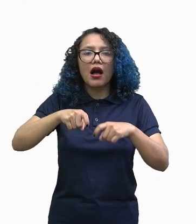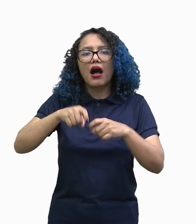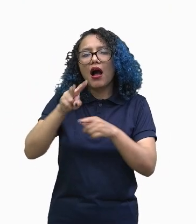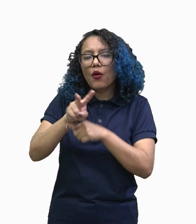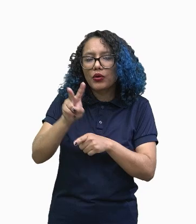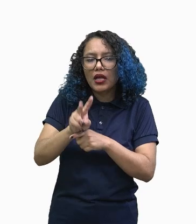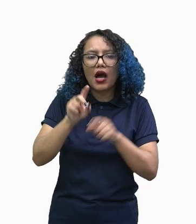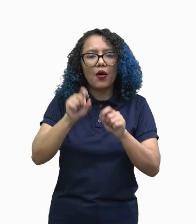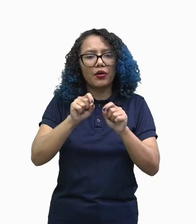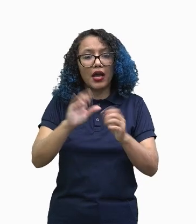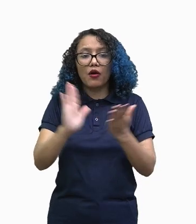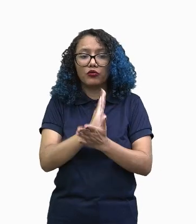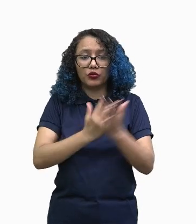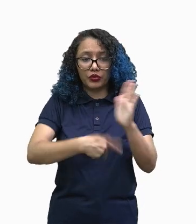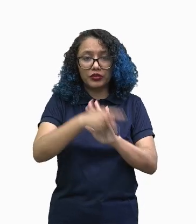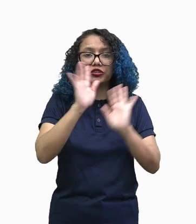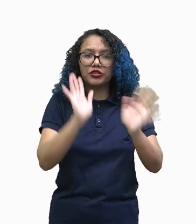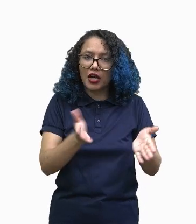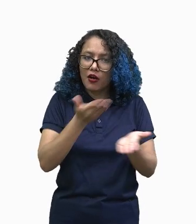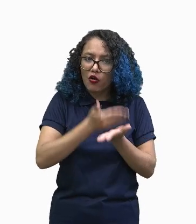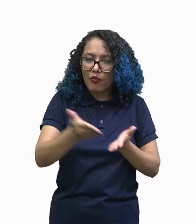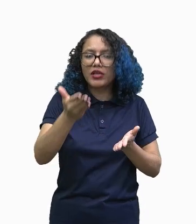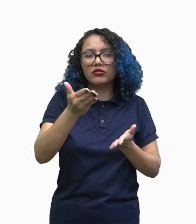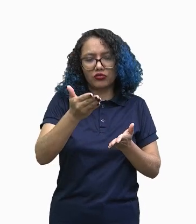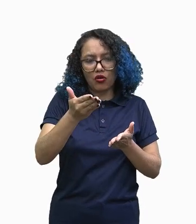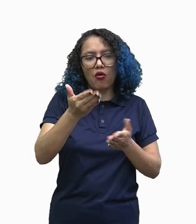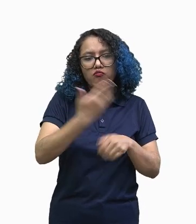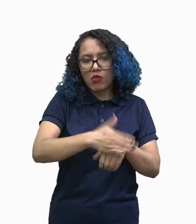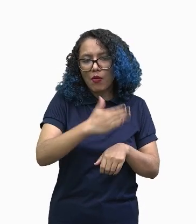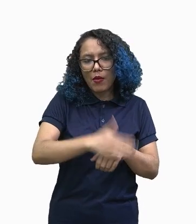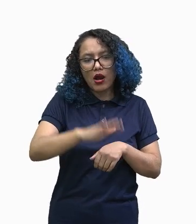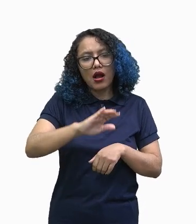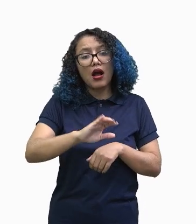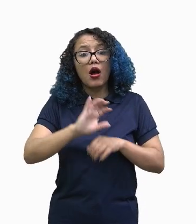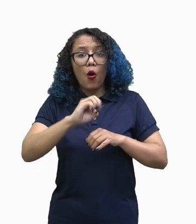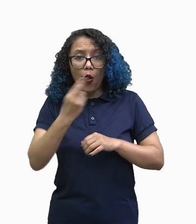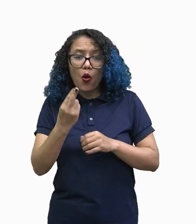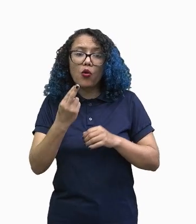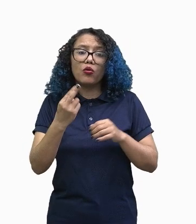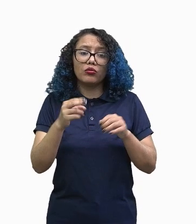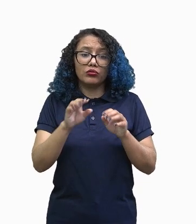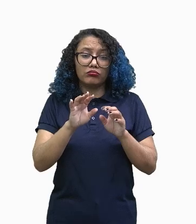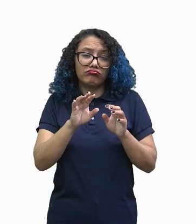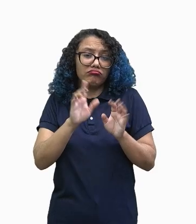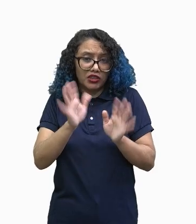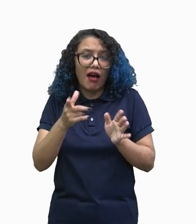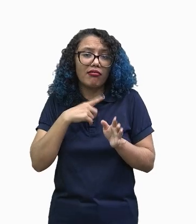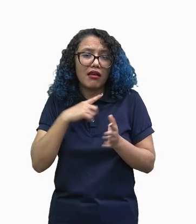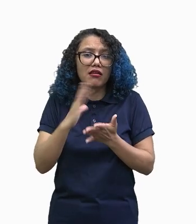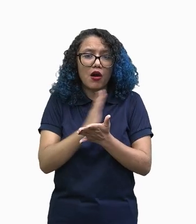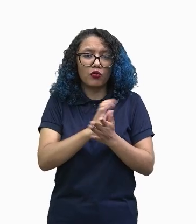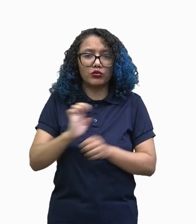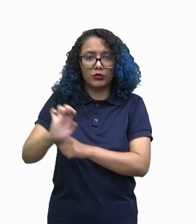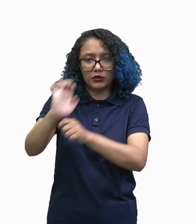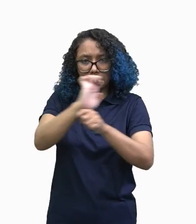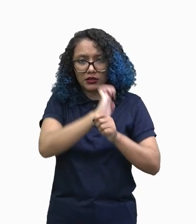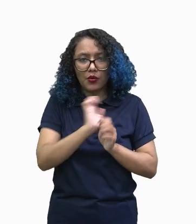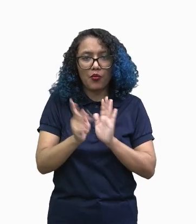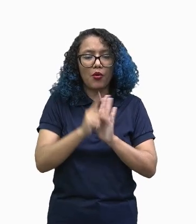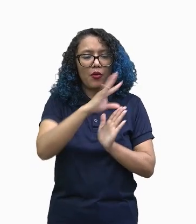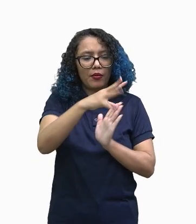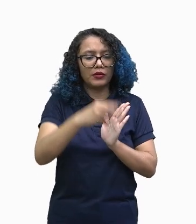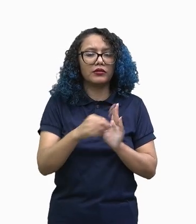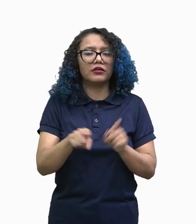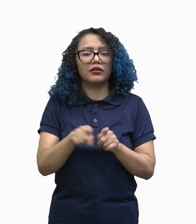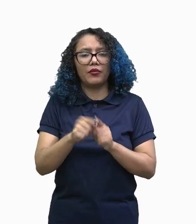foram implantados ou estão sendo implantados aí muito fortemente em alguns estados da Amazônia e também em